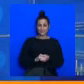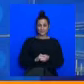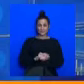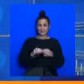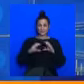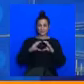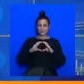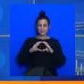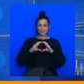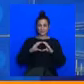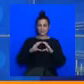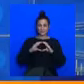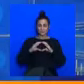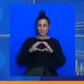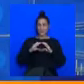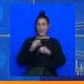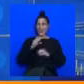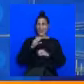Bola